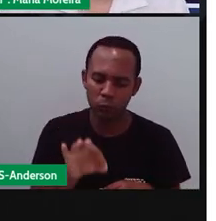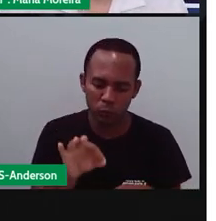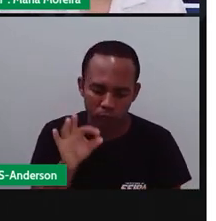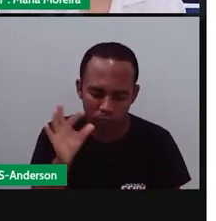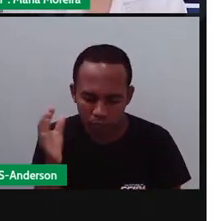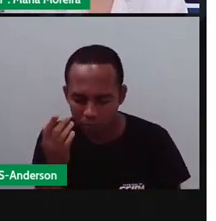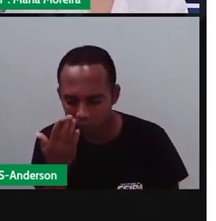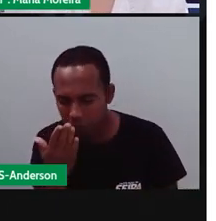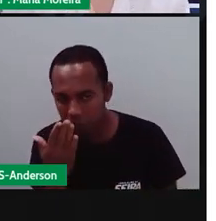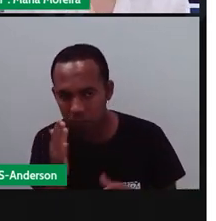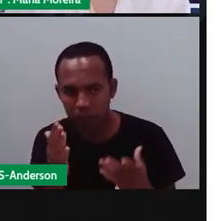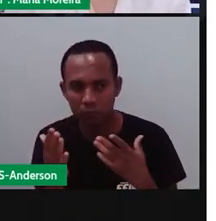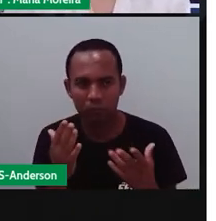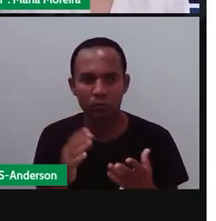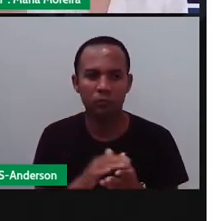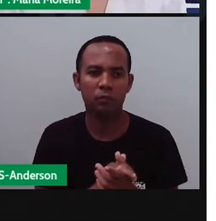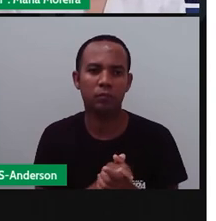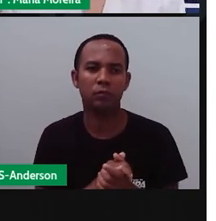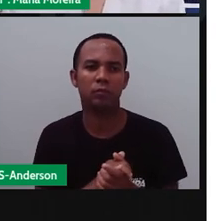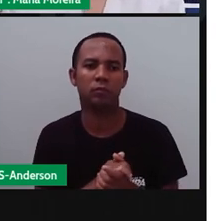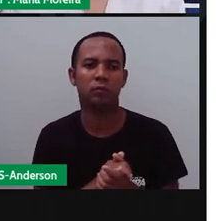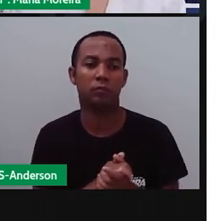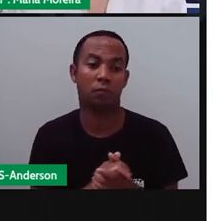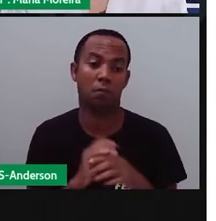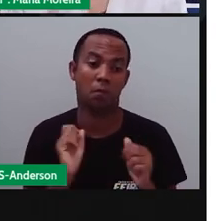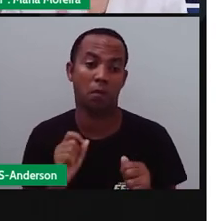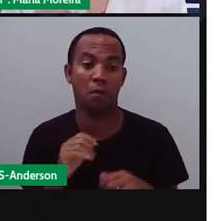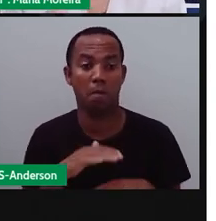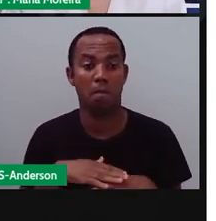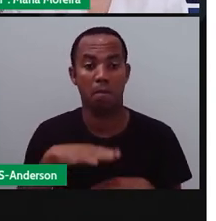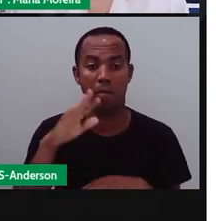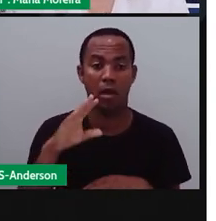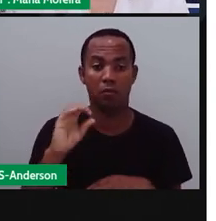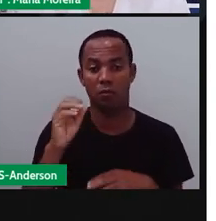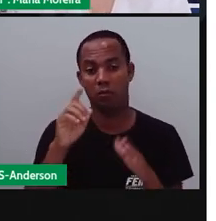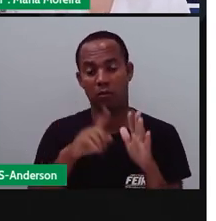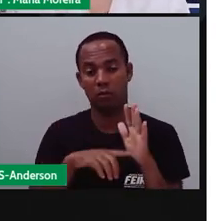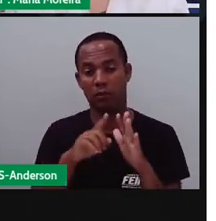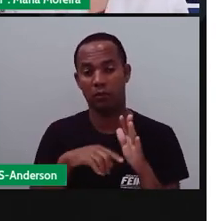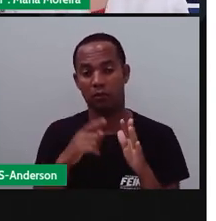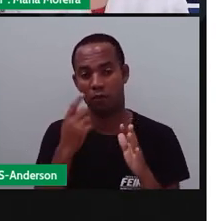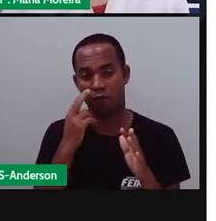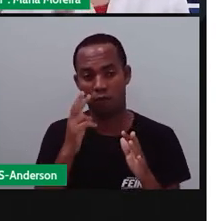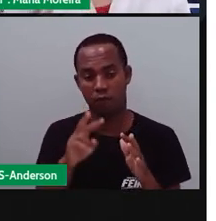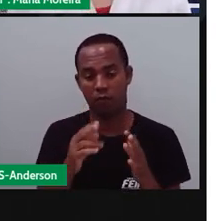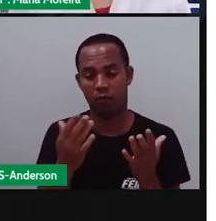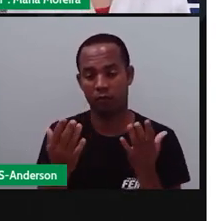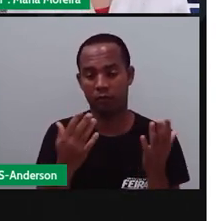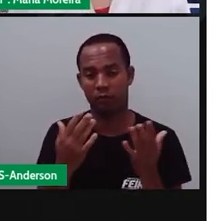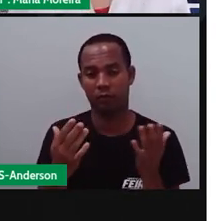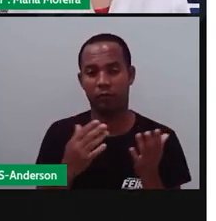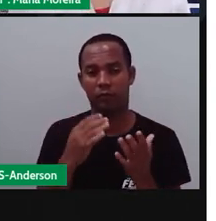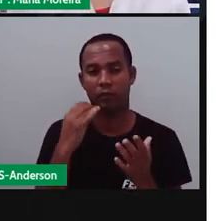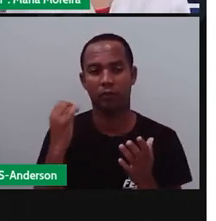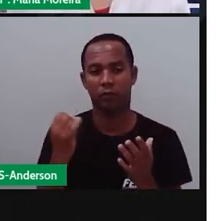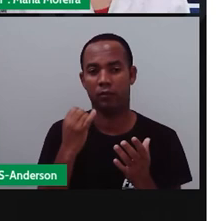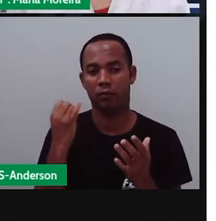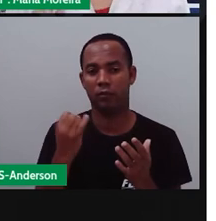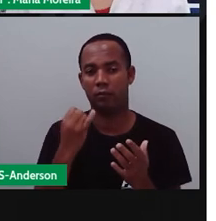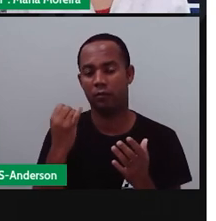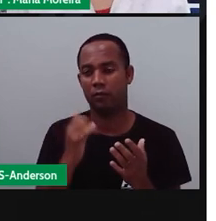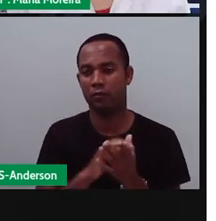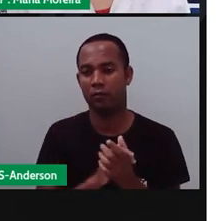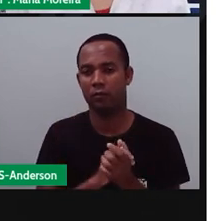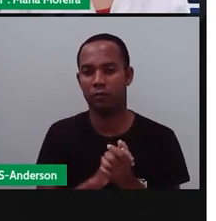minutos, mais ou menos. Pode ser 35, pode ser 50. E aí eu tenho que ficar o quê? Verificando. Fica a dica aqui para quem. Olha,